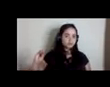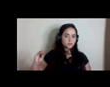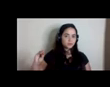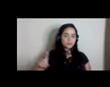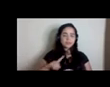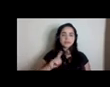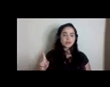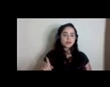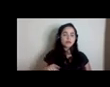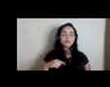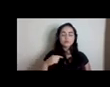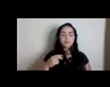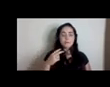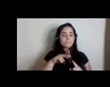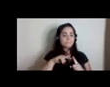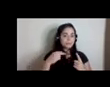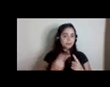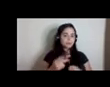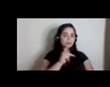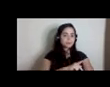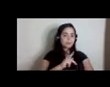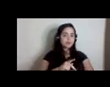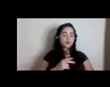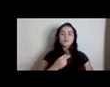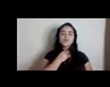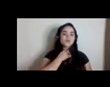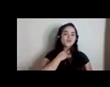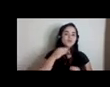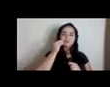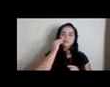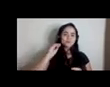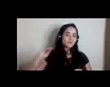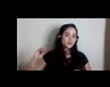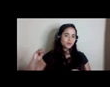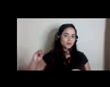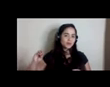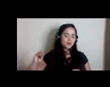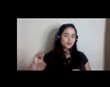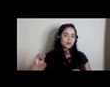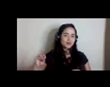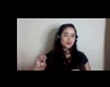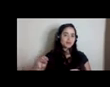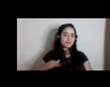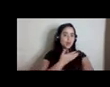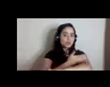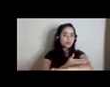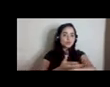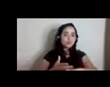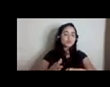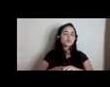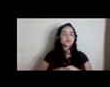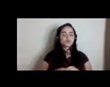podemos, do ponto de vista pedagógico aqui, ignorar uma tradição curricular em favor de